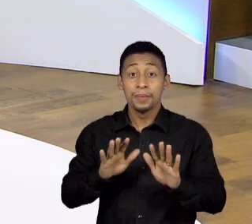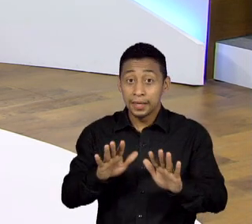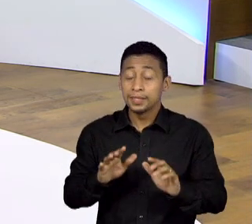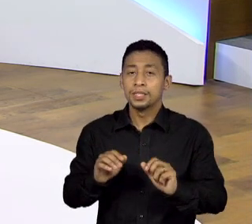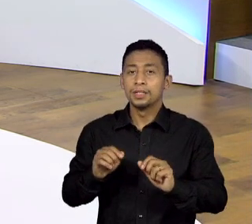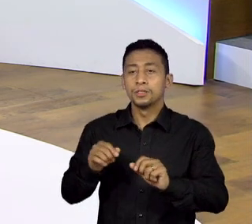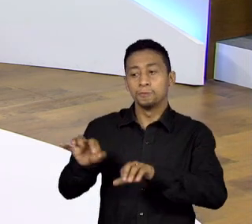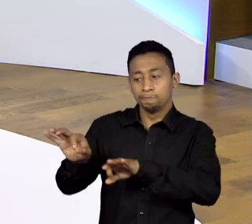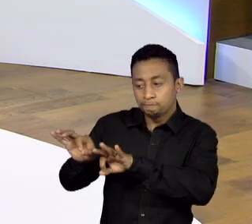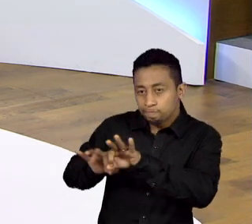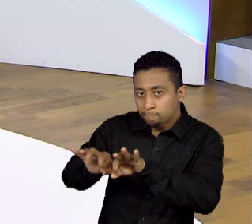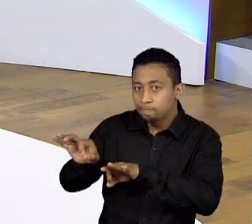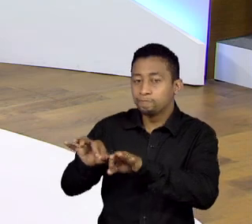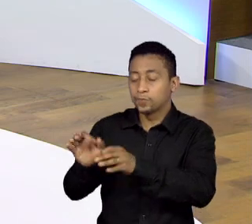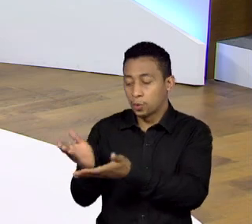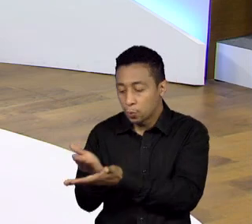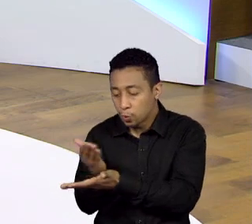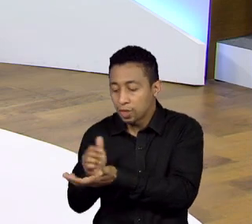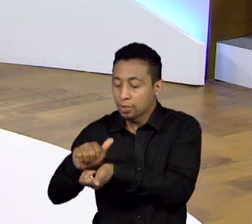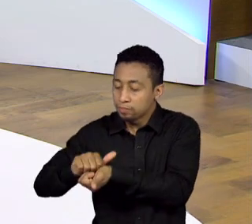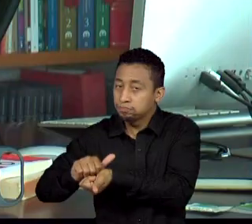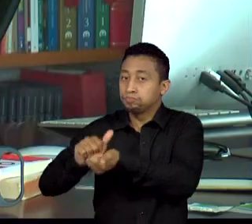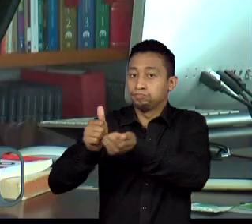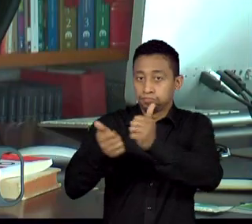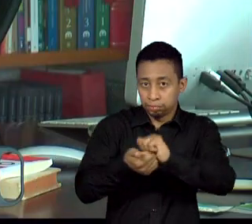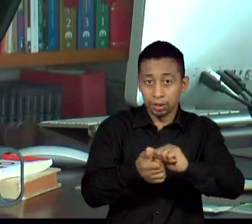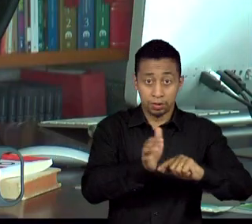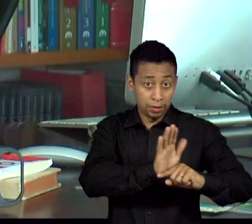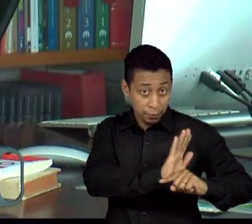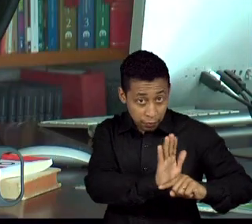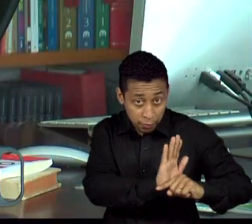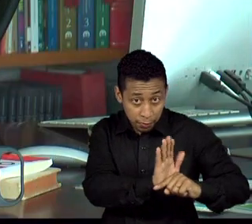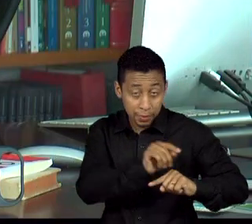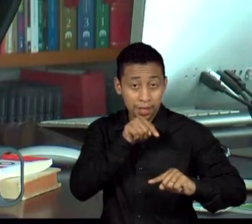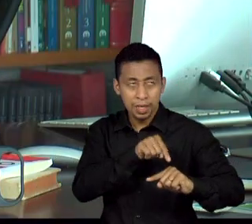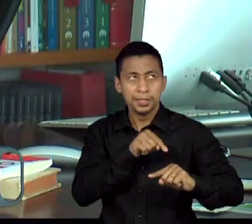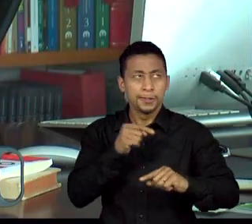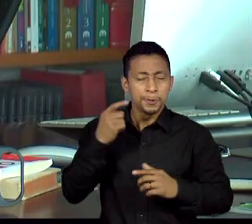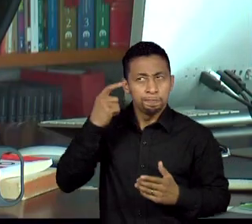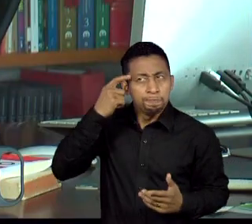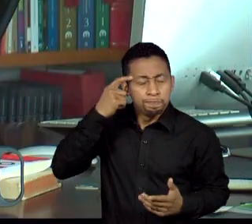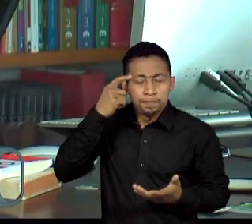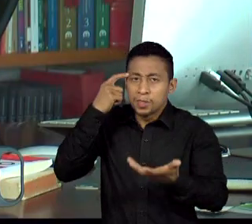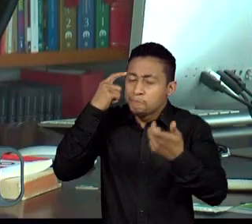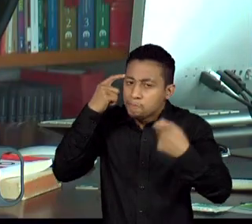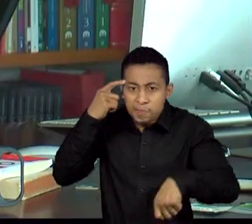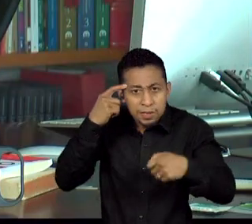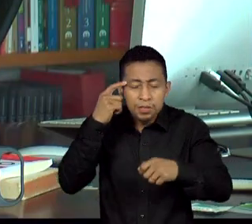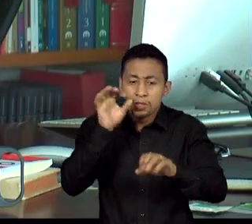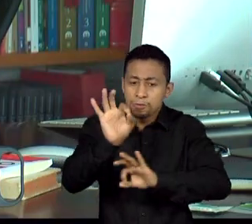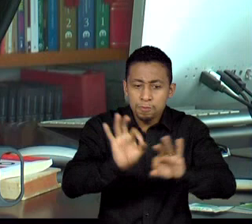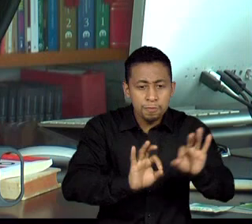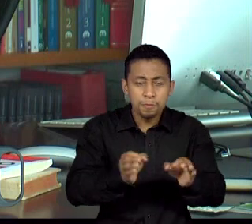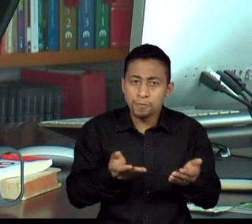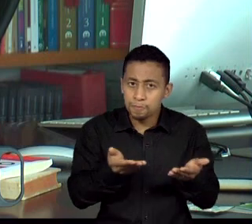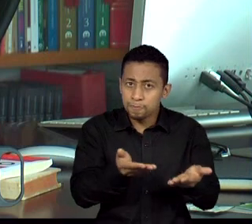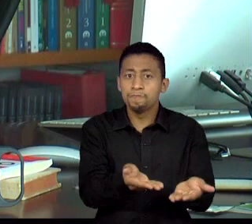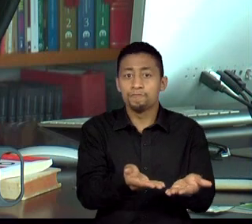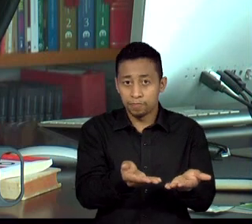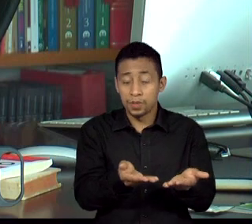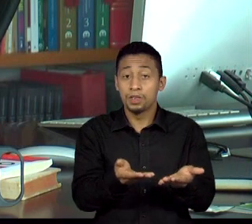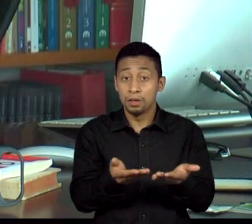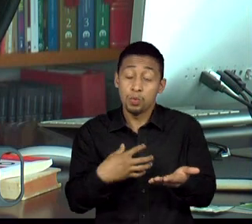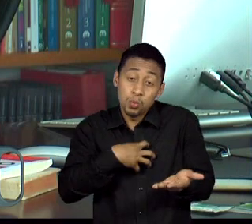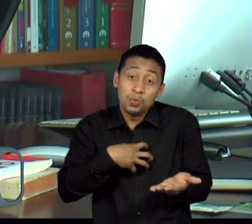tarefa que nós tivemos de adaptar para o cinema, o que a gente mais pensou, assim, o que precisa ser preservado, isso de todas